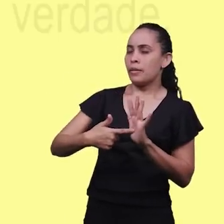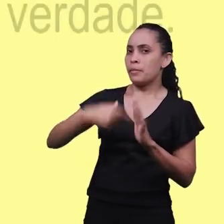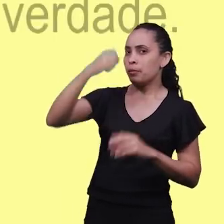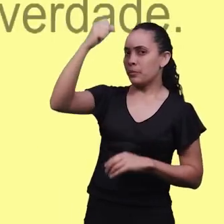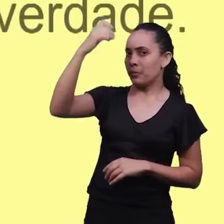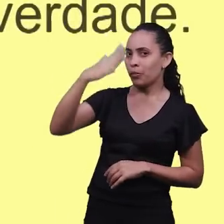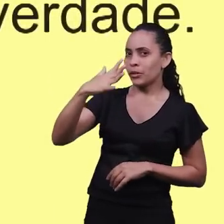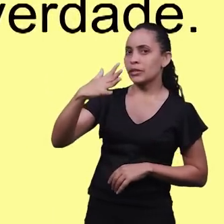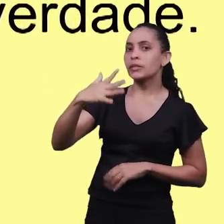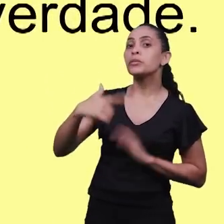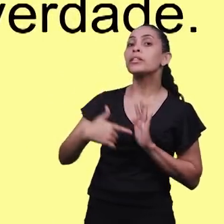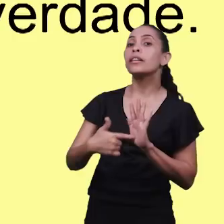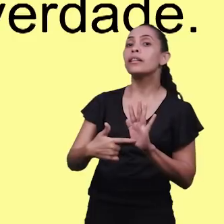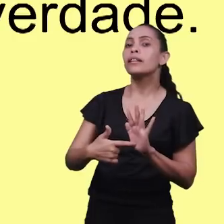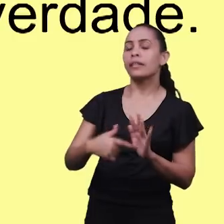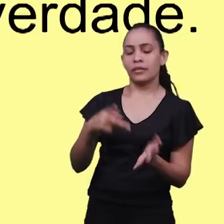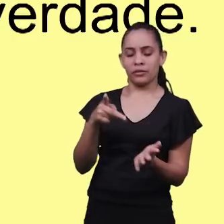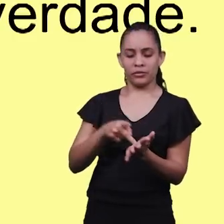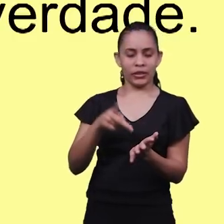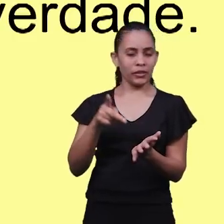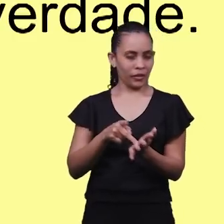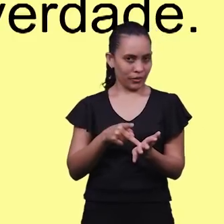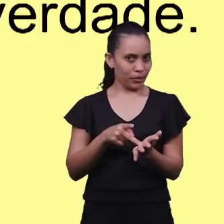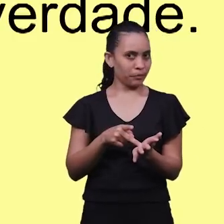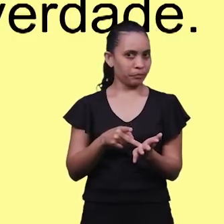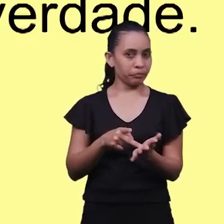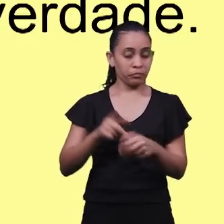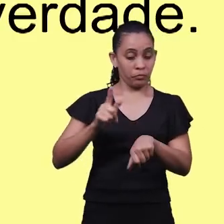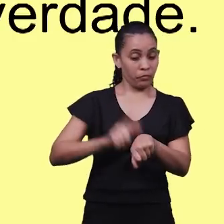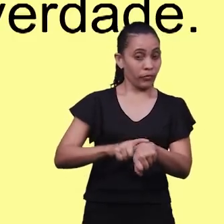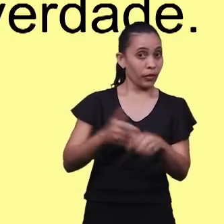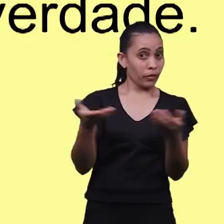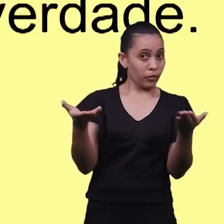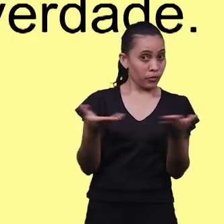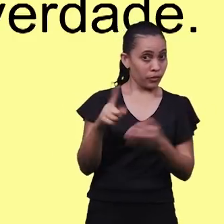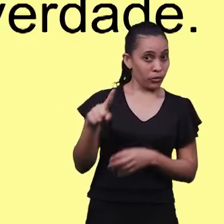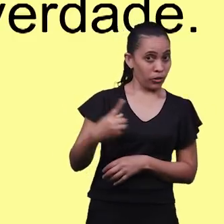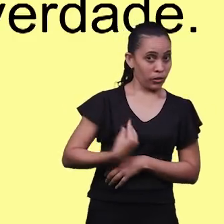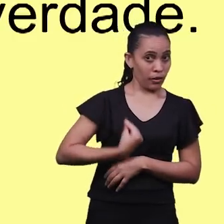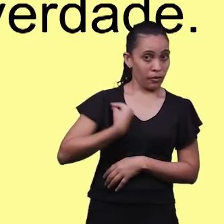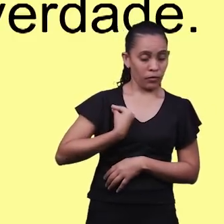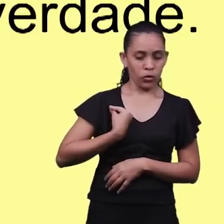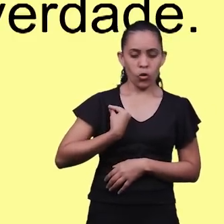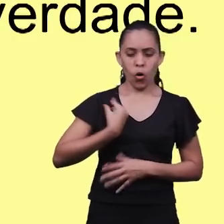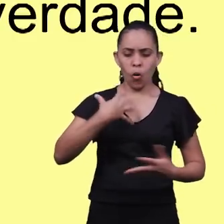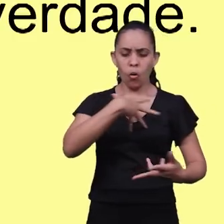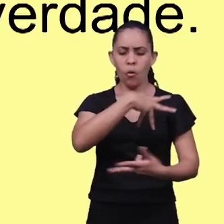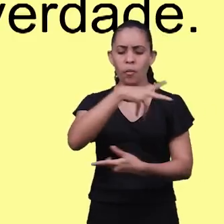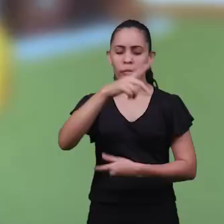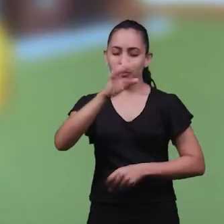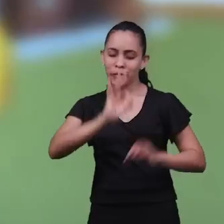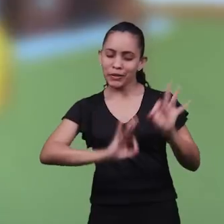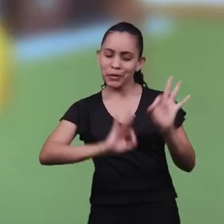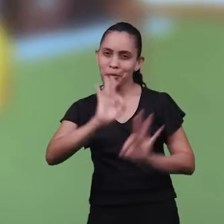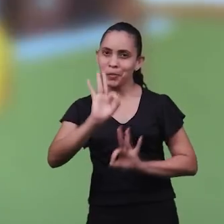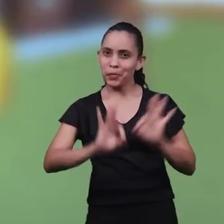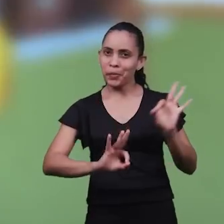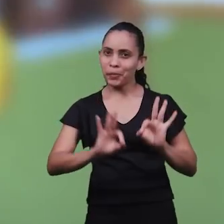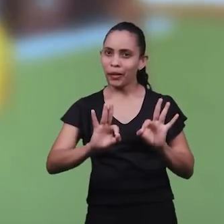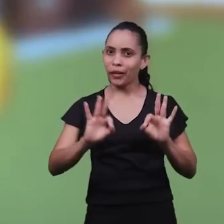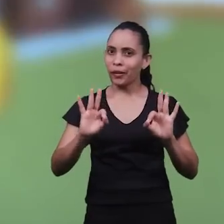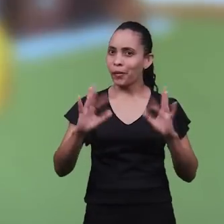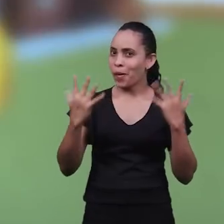a verdade. E nesse momento que nós estamos vendo o mundo se preparar para comemorar o